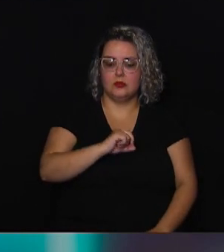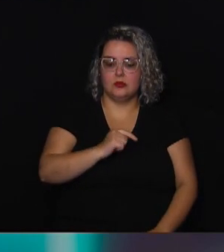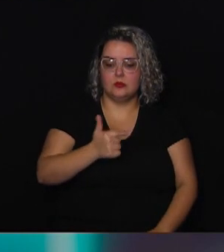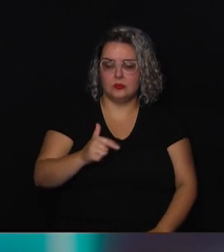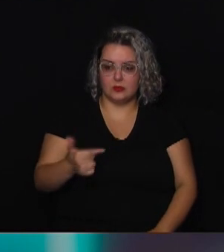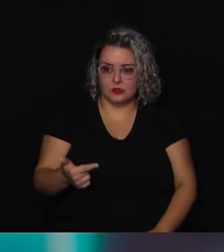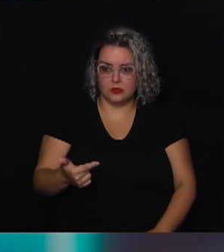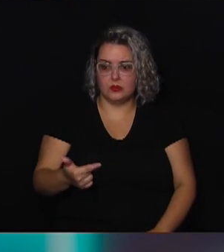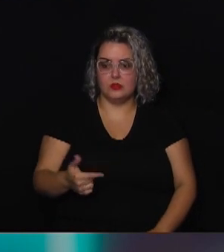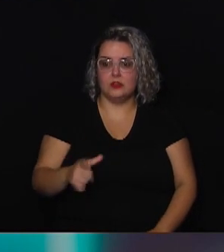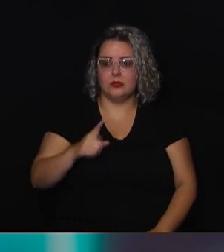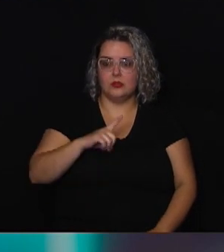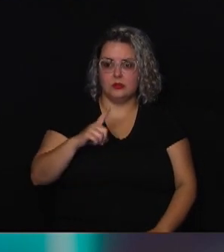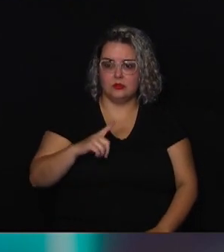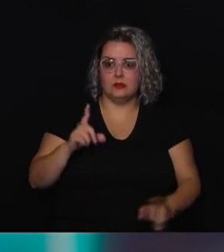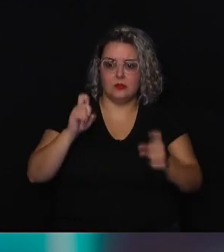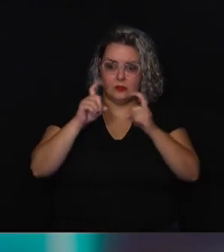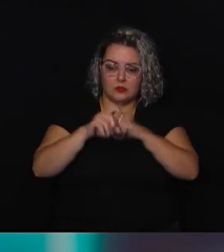nesse indicador.